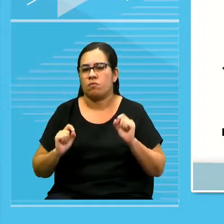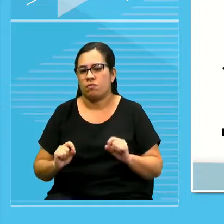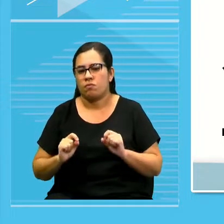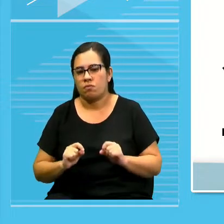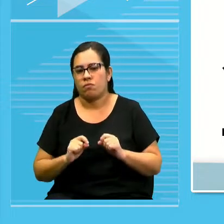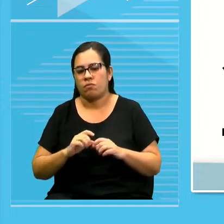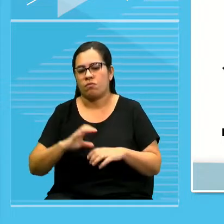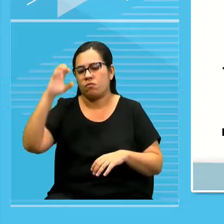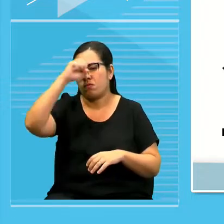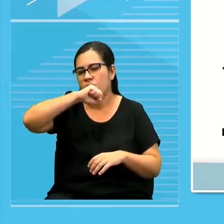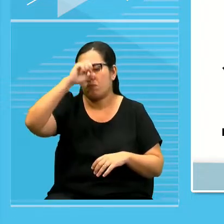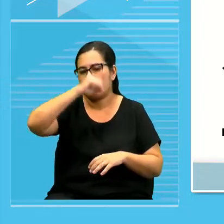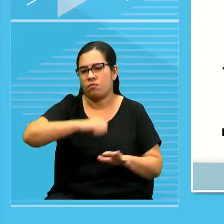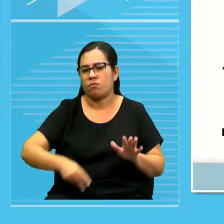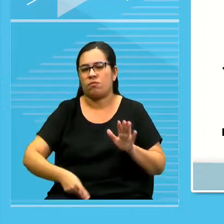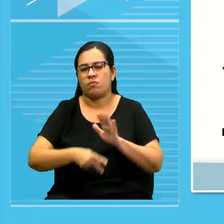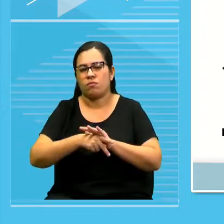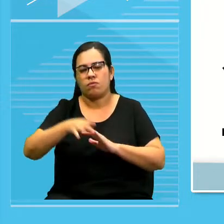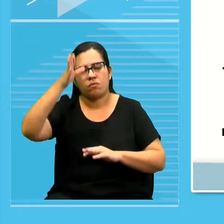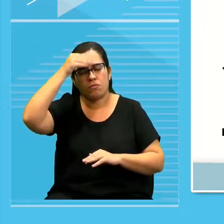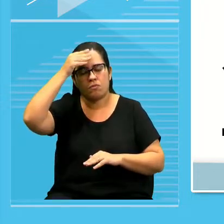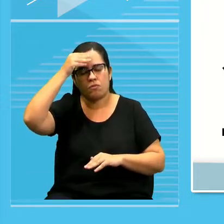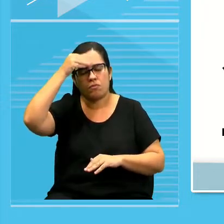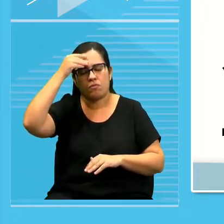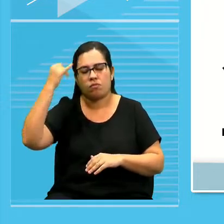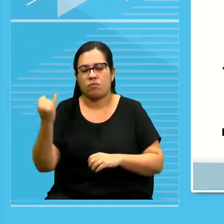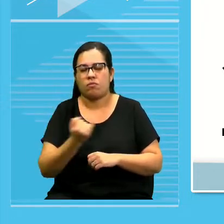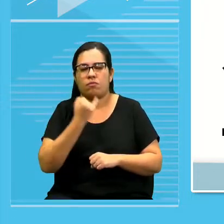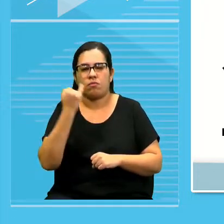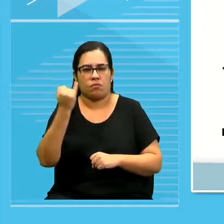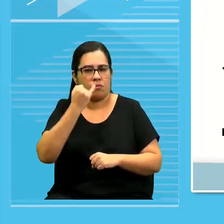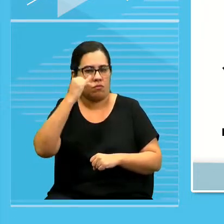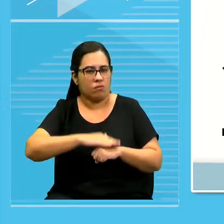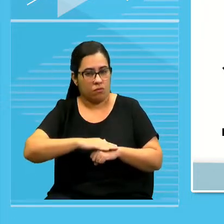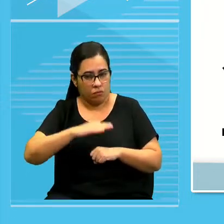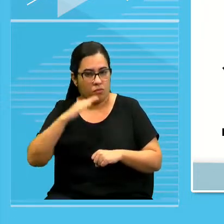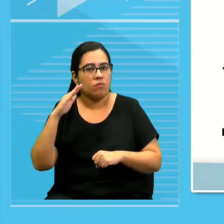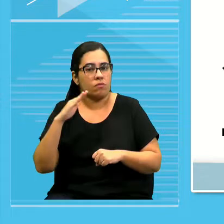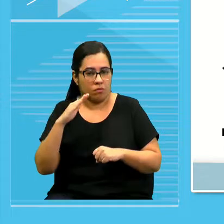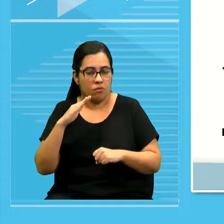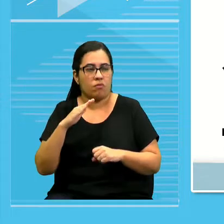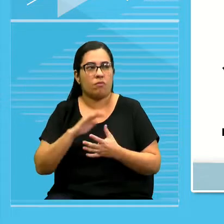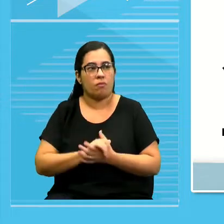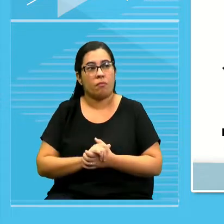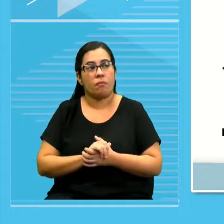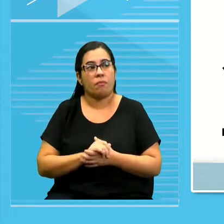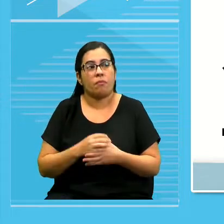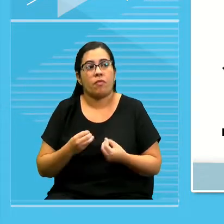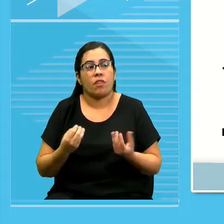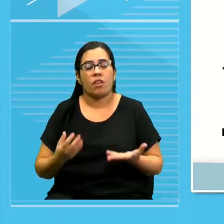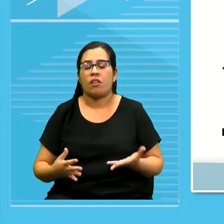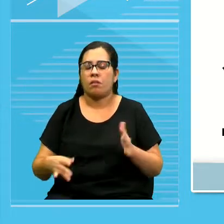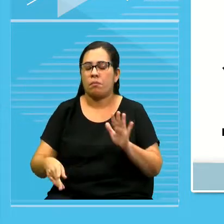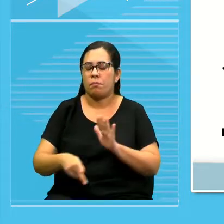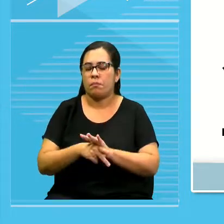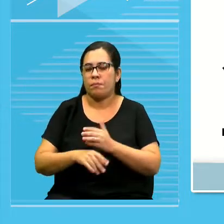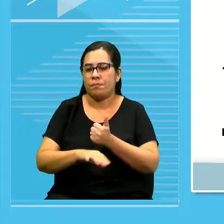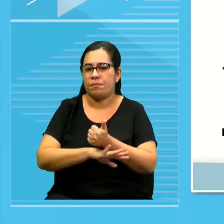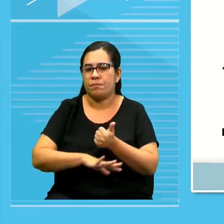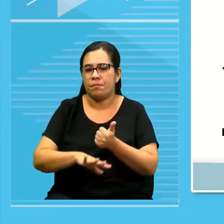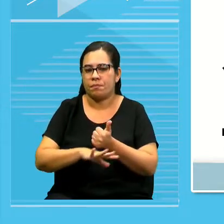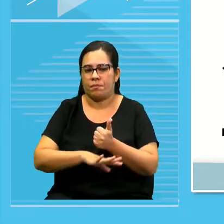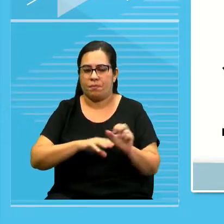as aprendizagens os conhecimentos fundamentais em que a educação ela se baseia né